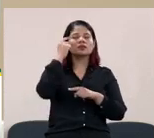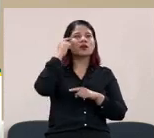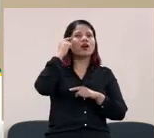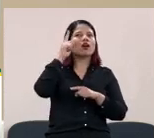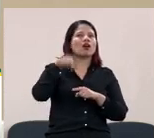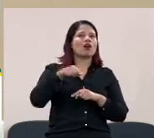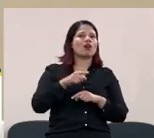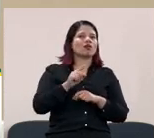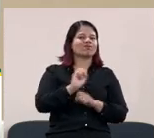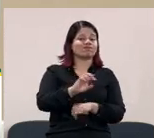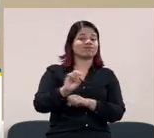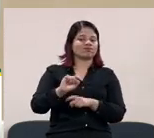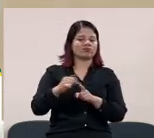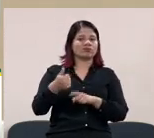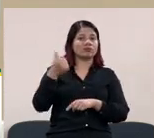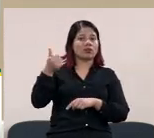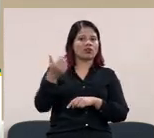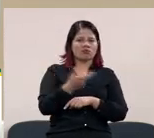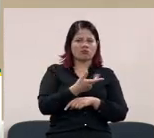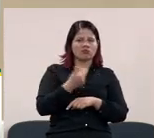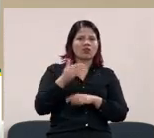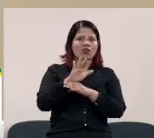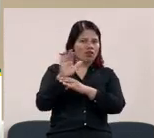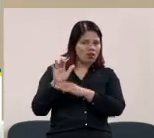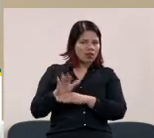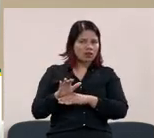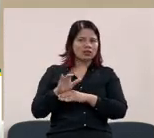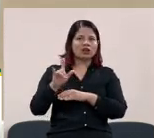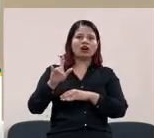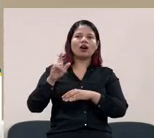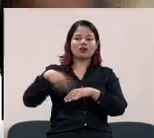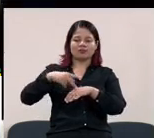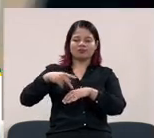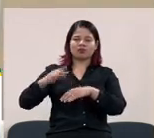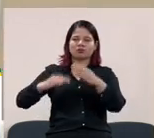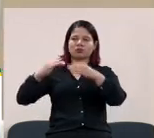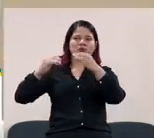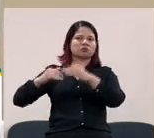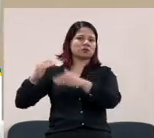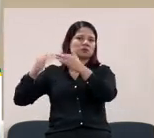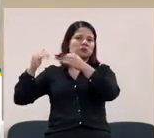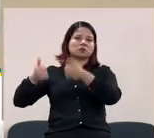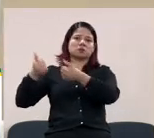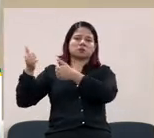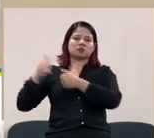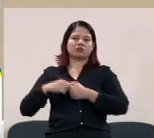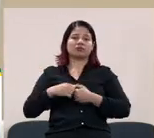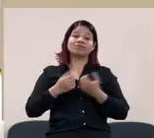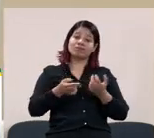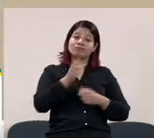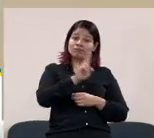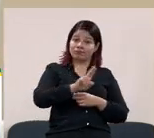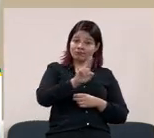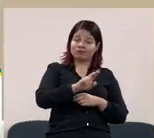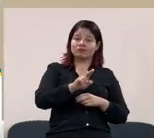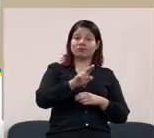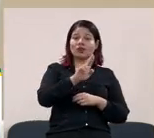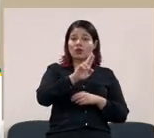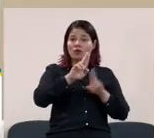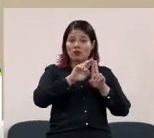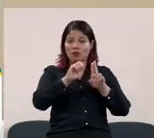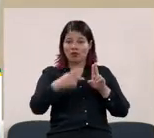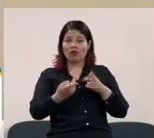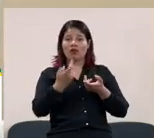a educação. E a universidade, ela é uma base importante disso, considerando que ela forma os profissionais, ela forma